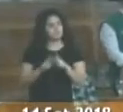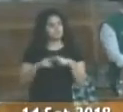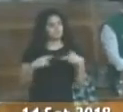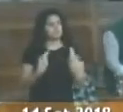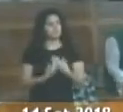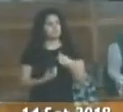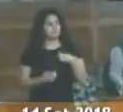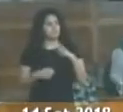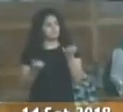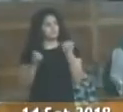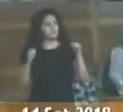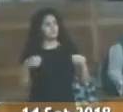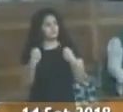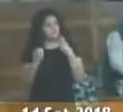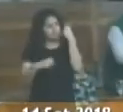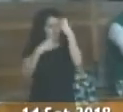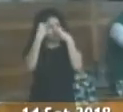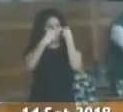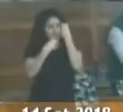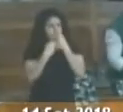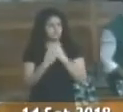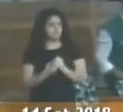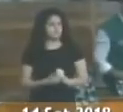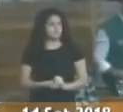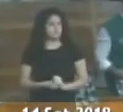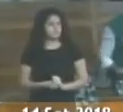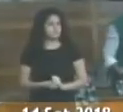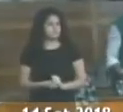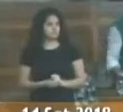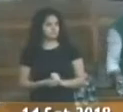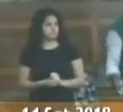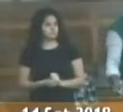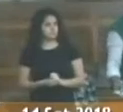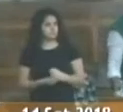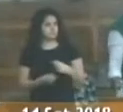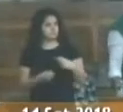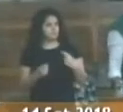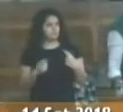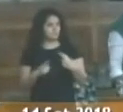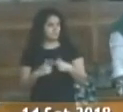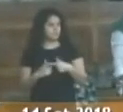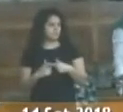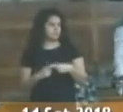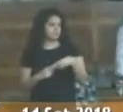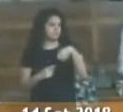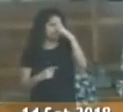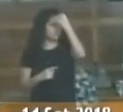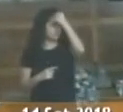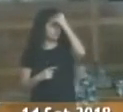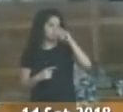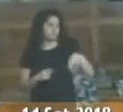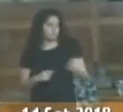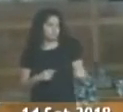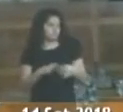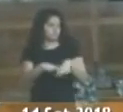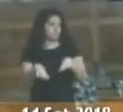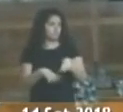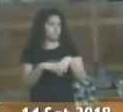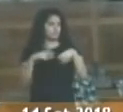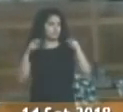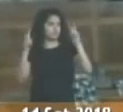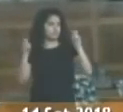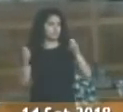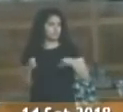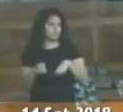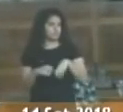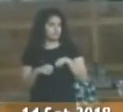queria reforçar uma preocupação que atinge Angra dos Reis todo, e particularmente a Ilha Grande, que é a questão da